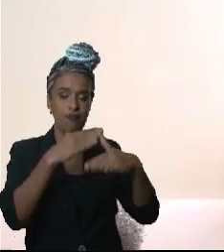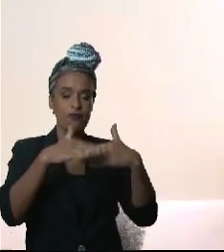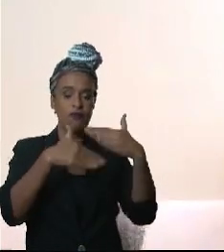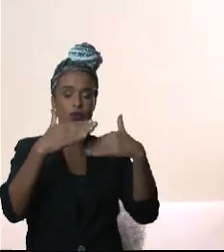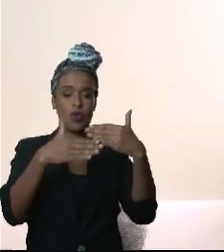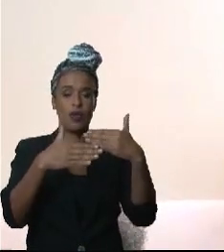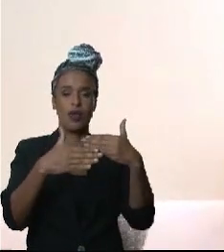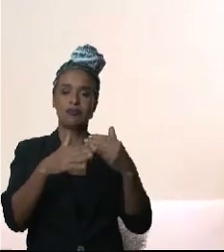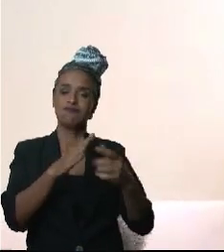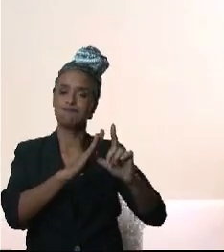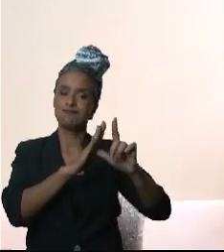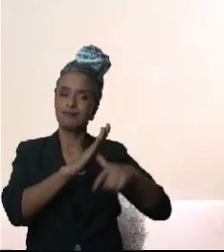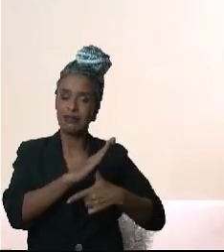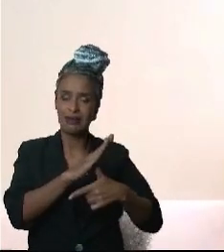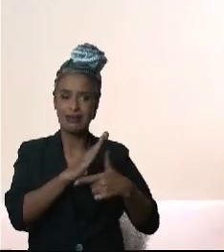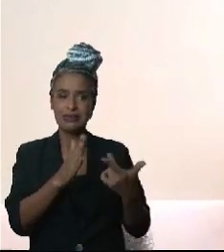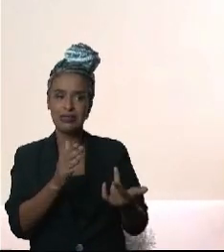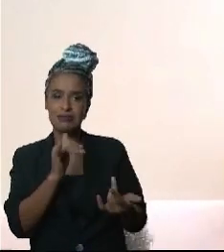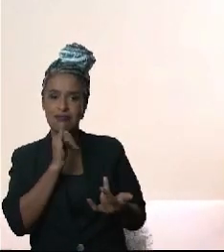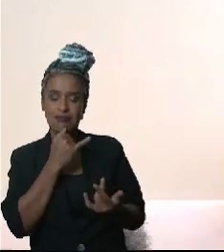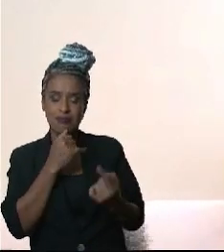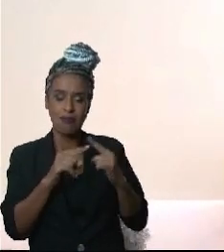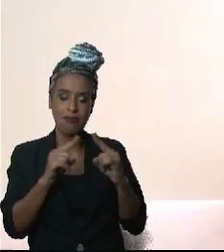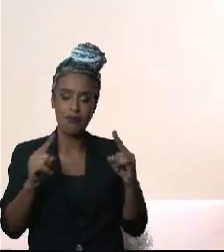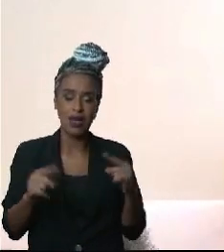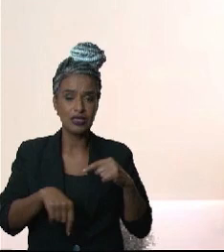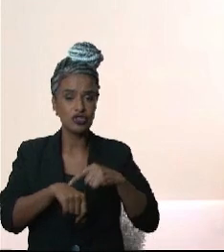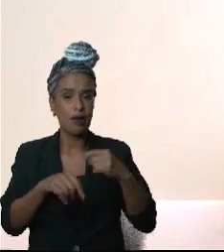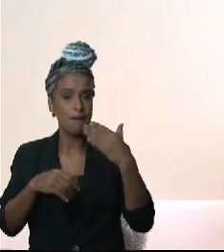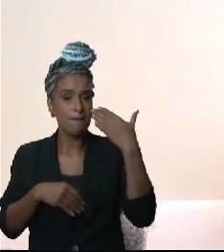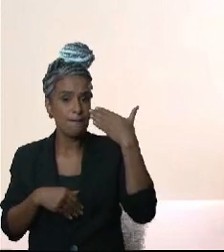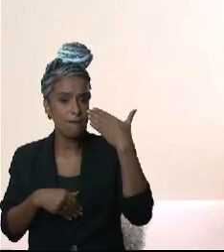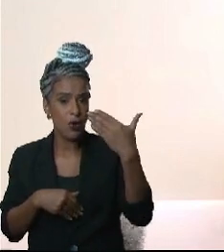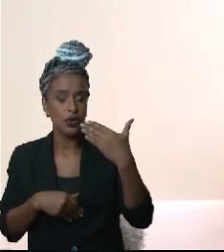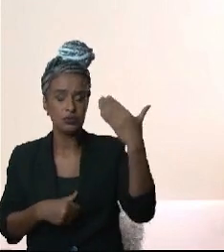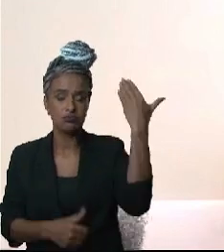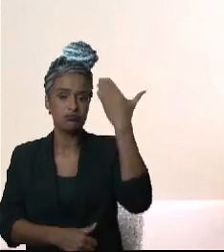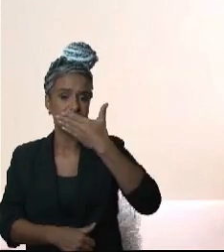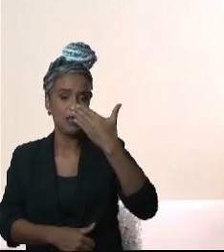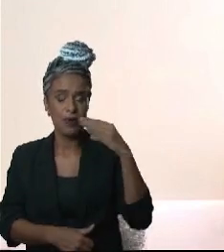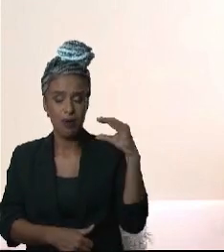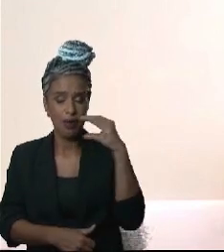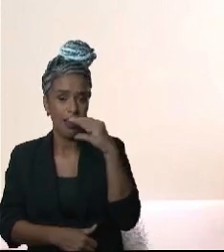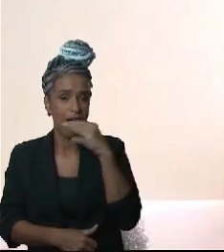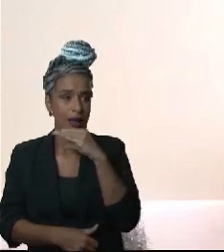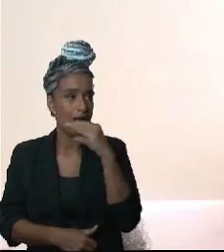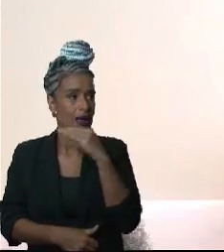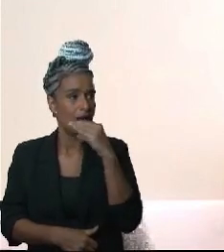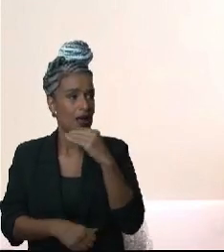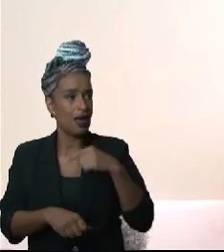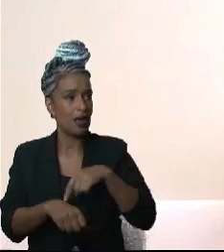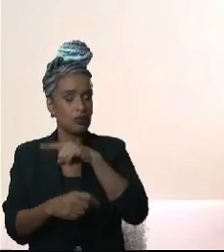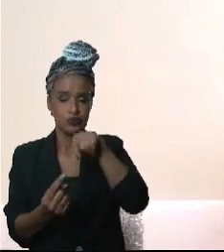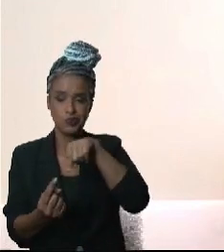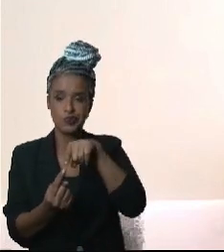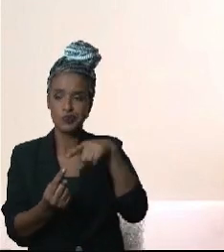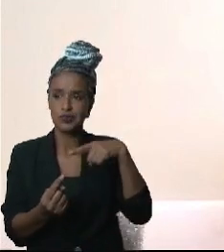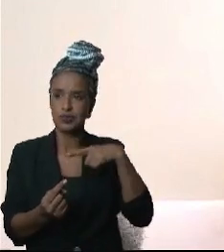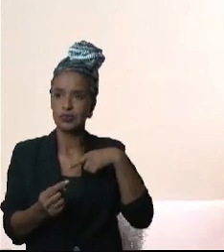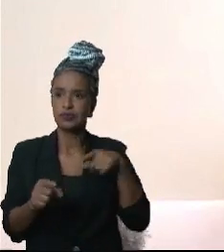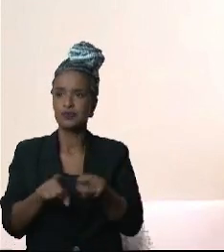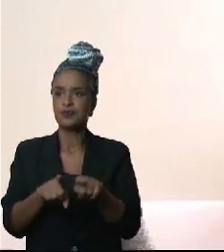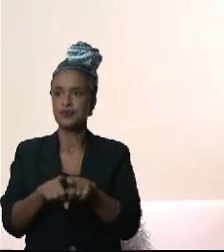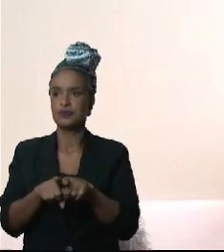atrasaram, mas isso apenas torna mais urgente o trabalho para que a cúpula dos Objetivos de Desenvolvimento